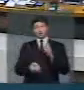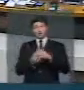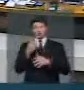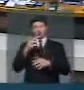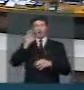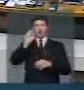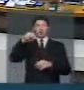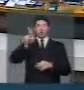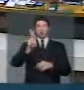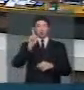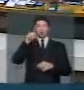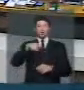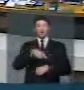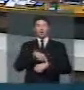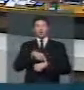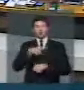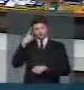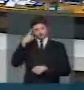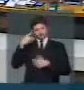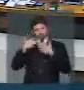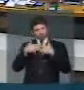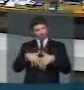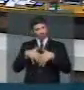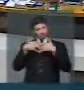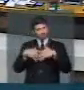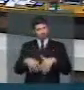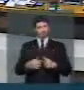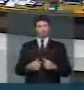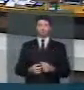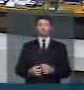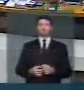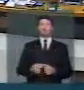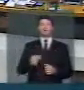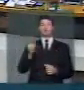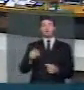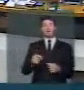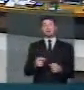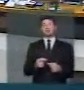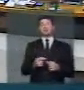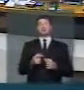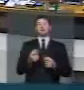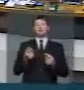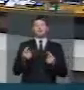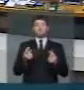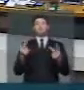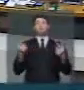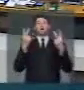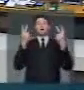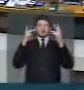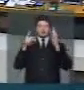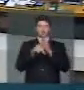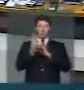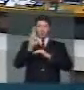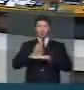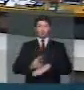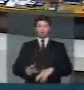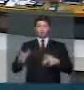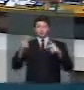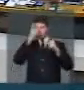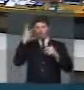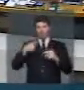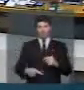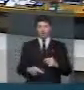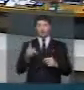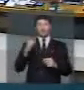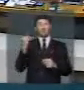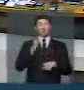ONU, é um momento de reflexão sobre esse bem de toda a humanidade, vital para os